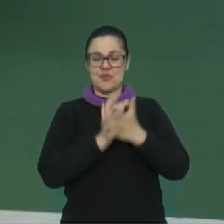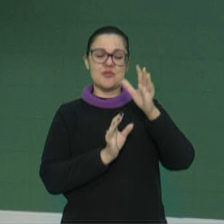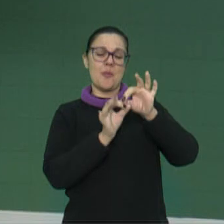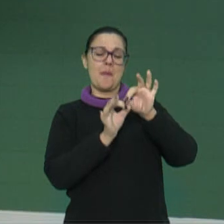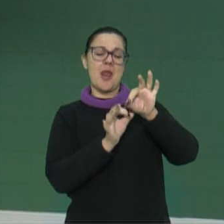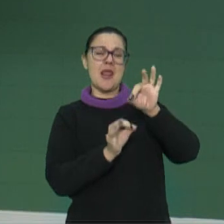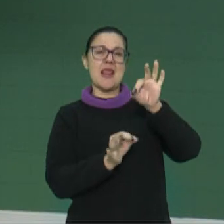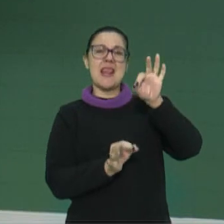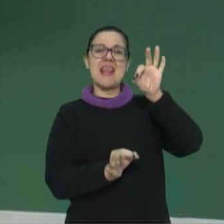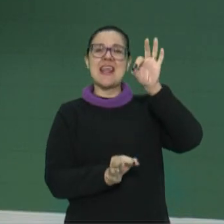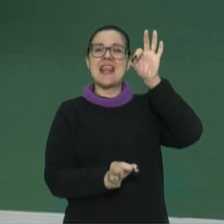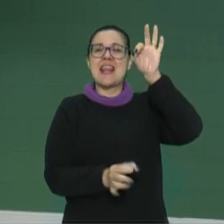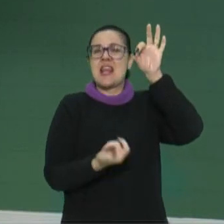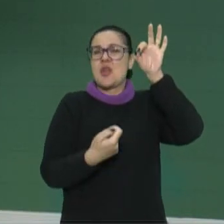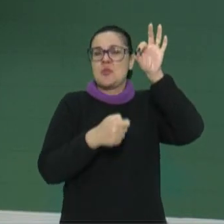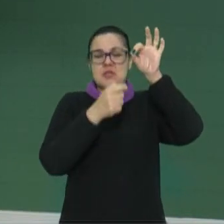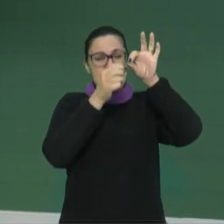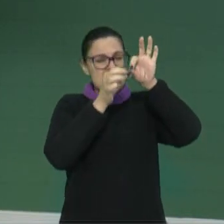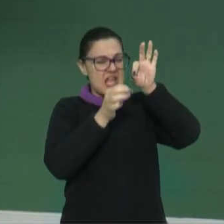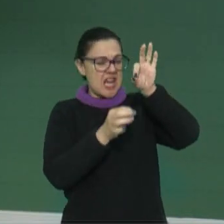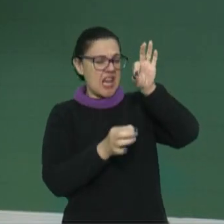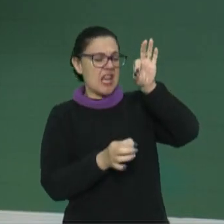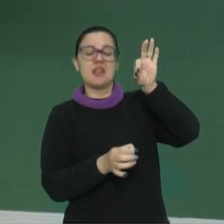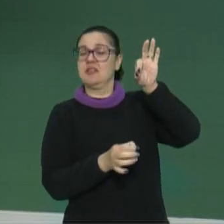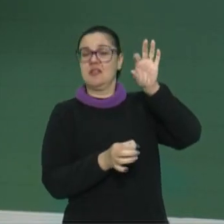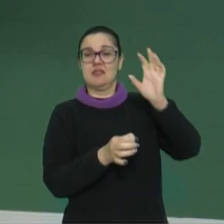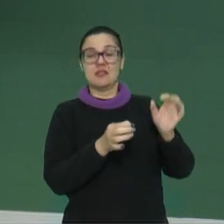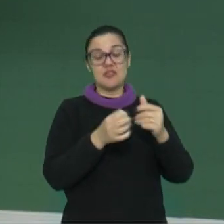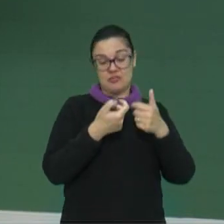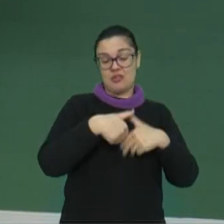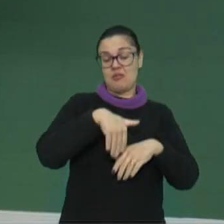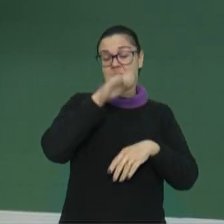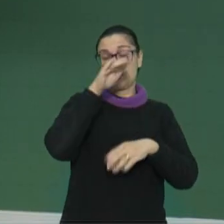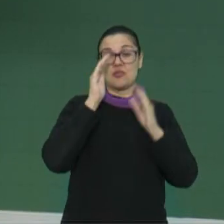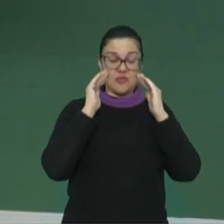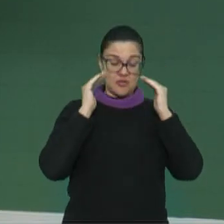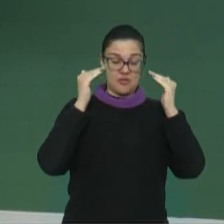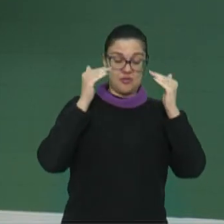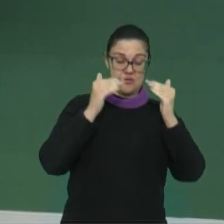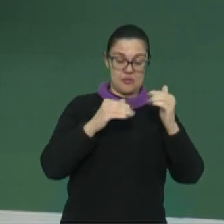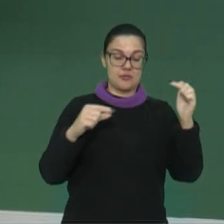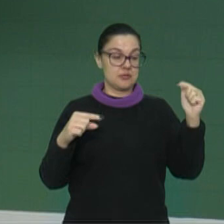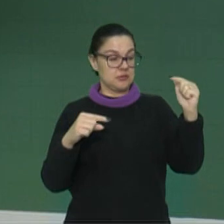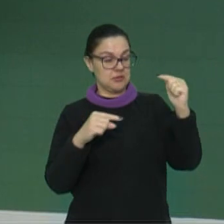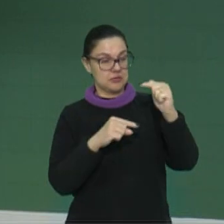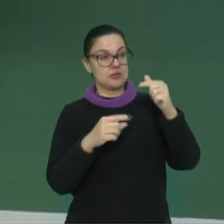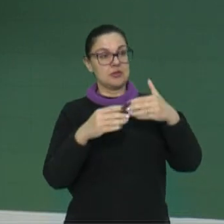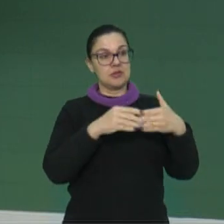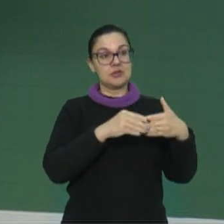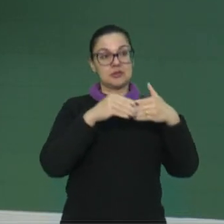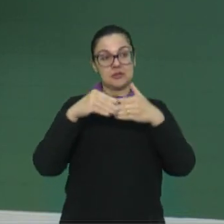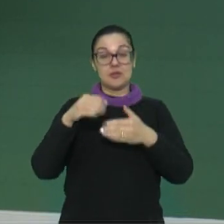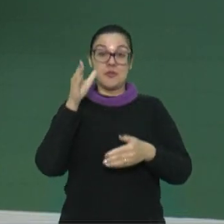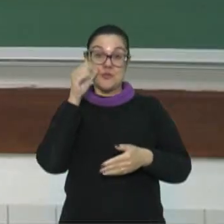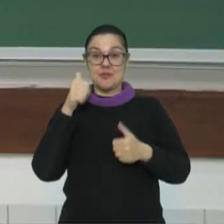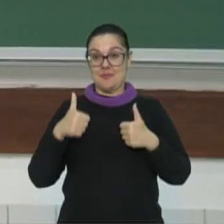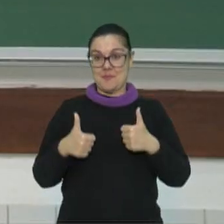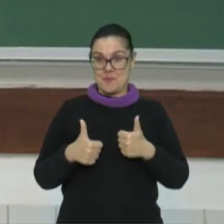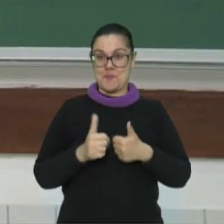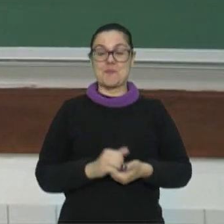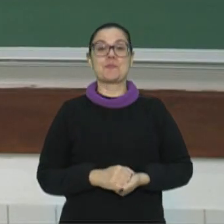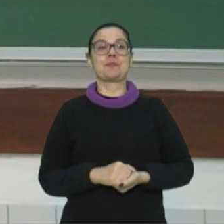a gente não quer ler aquele texto longo, a gente quer ler outras coisas e a gente vai só no subtítulo que nos interessa, tá